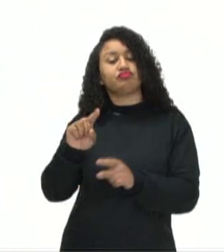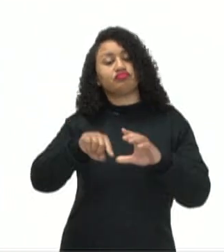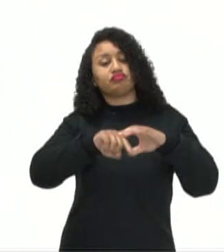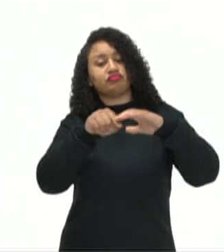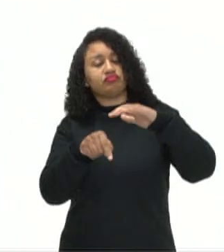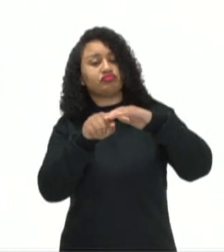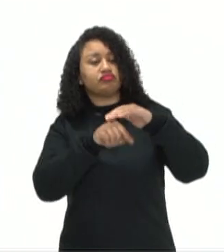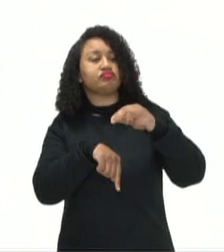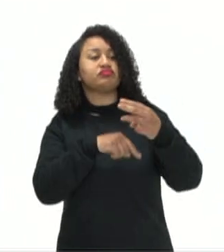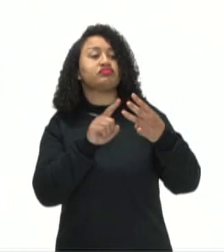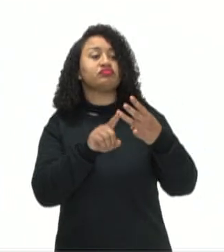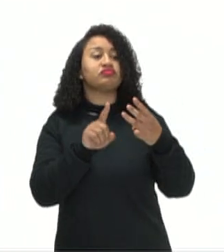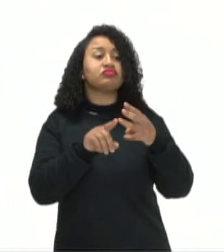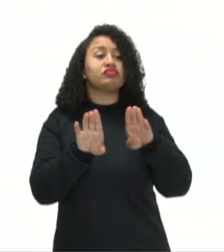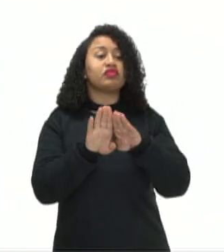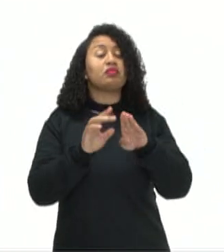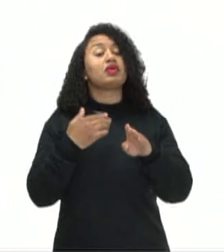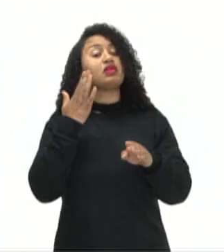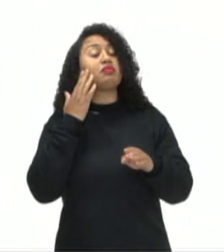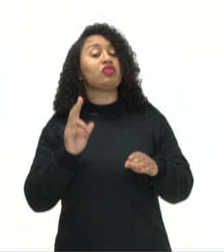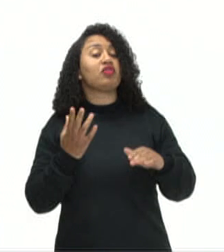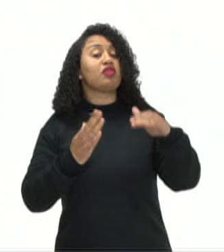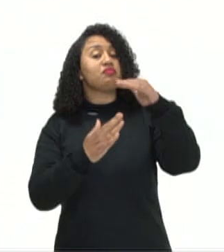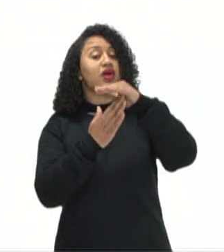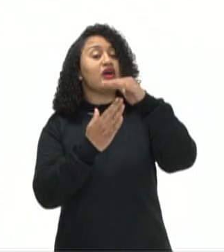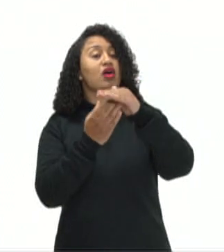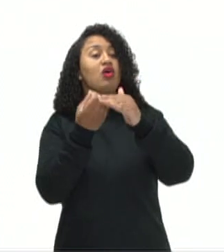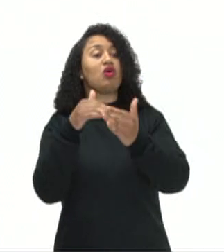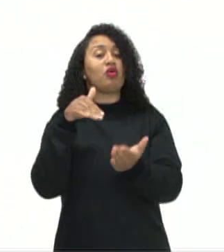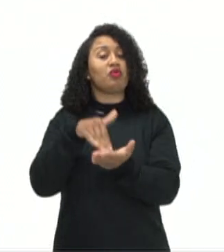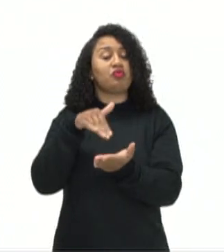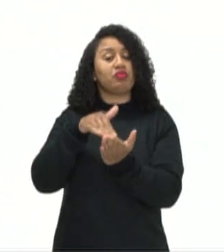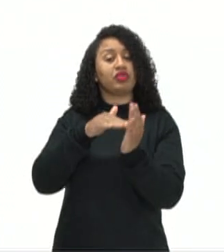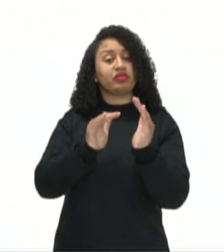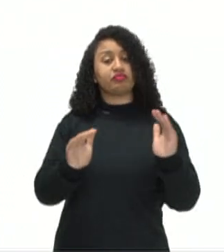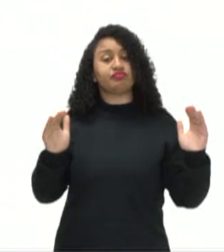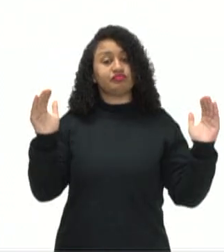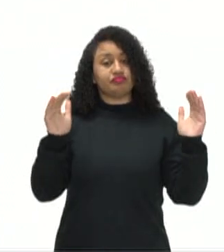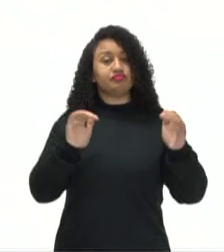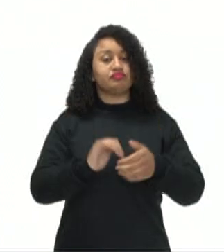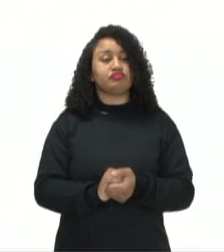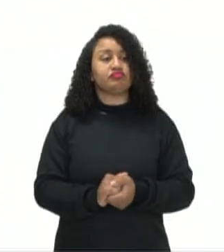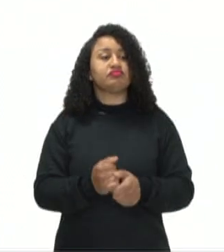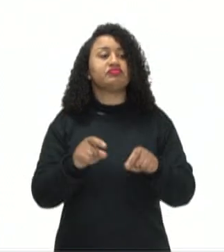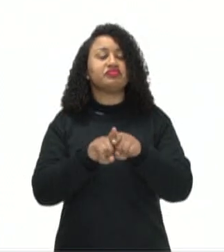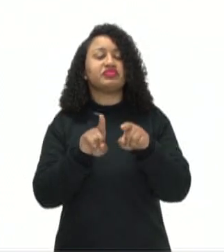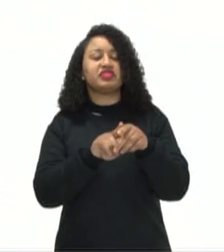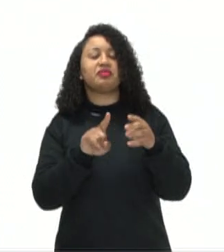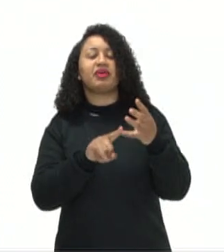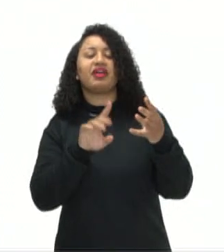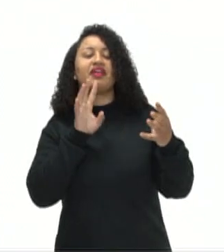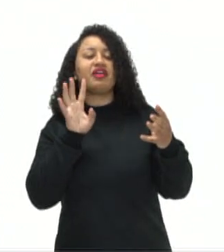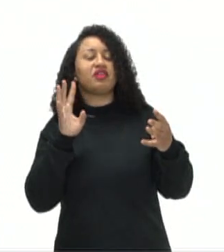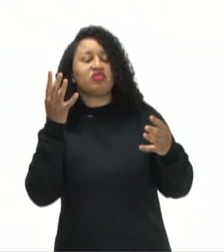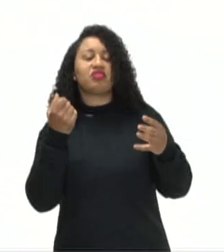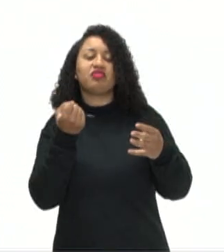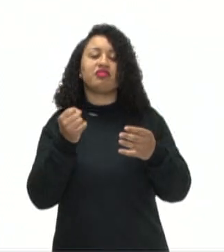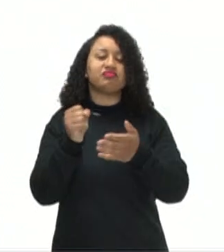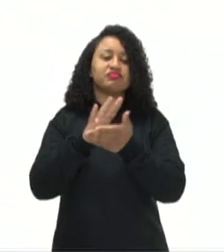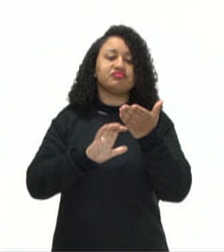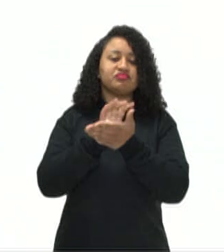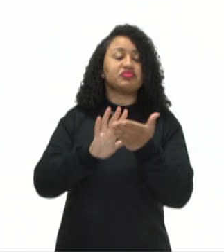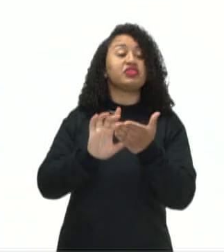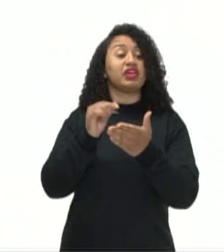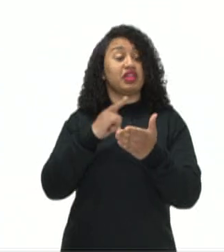de máximo ou de mínimo dessa função. E também vamos resolver situações problemas que envolvam o